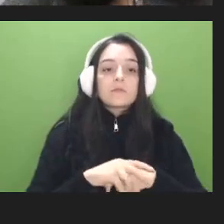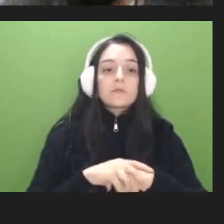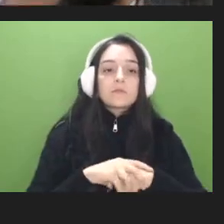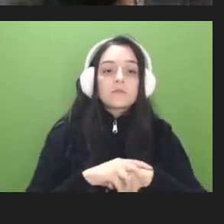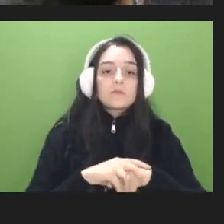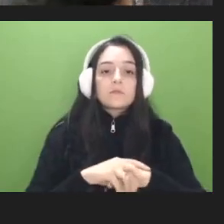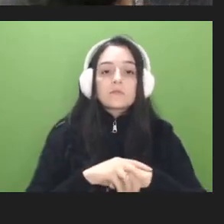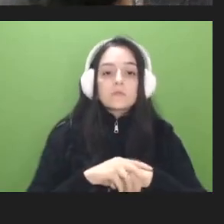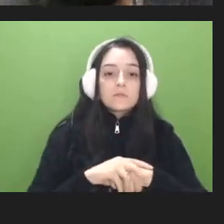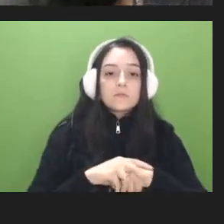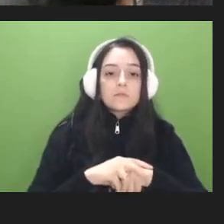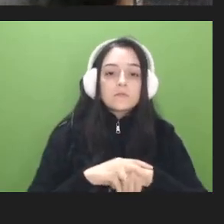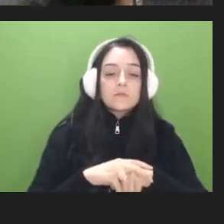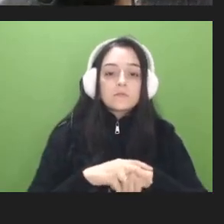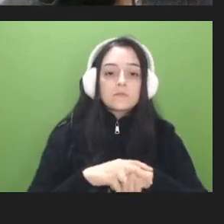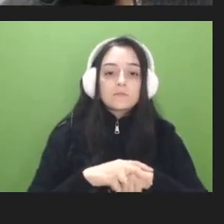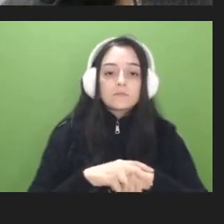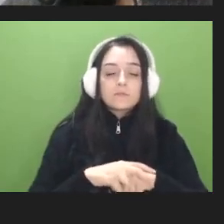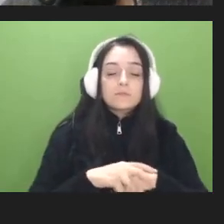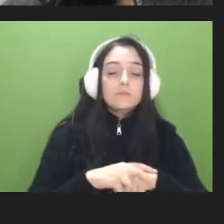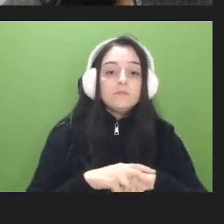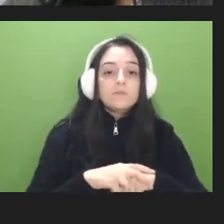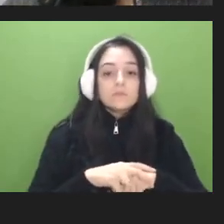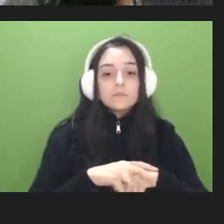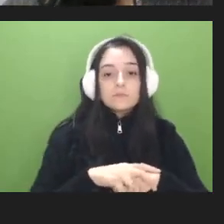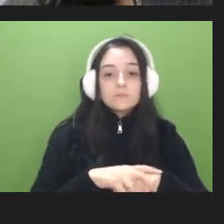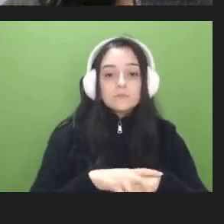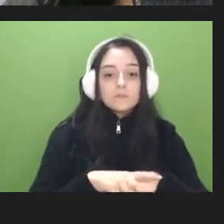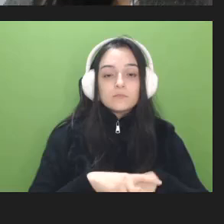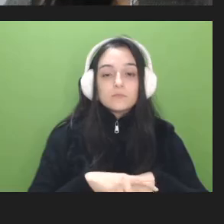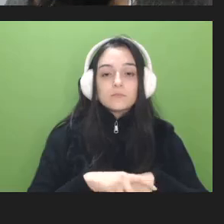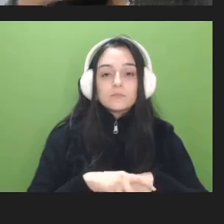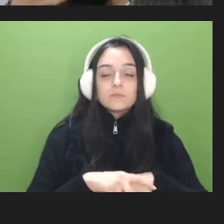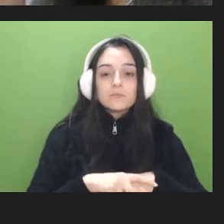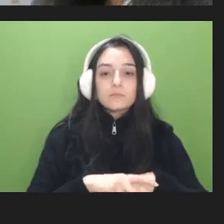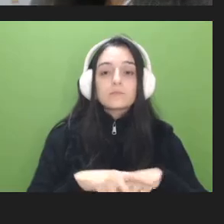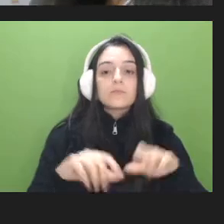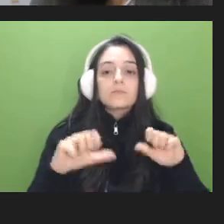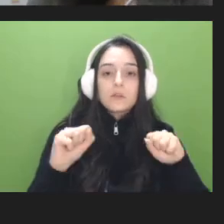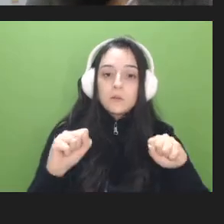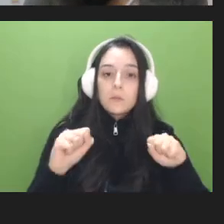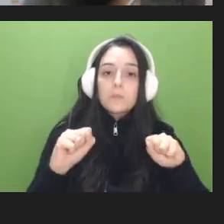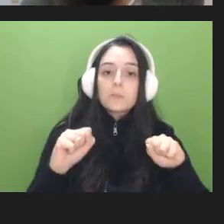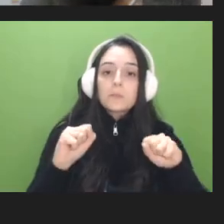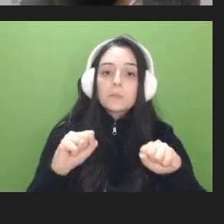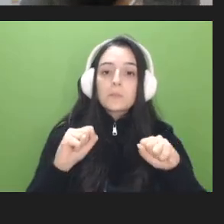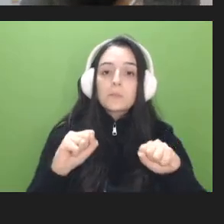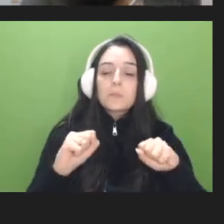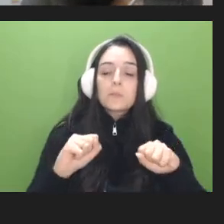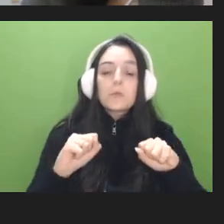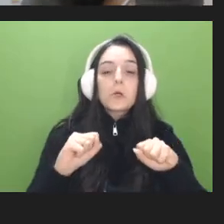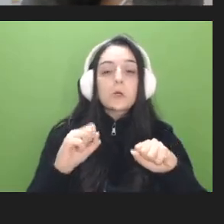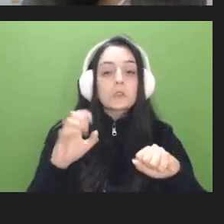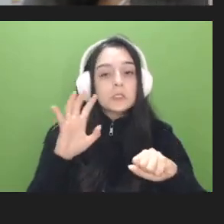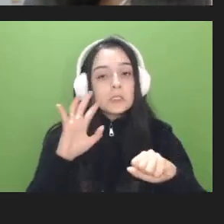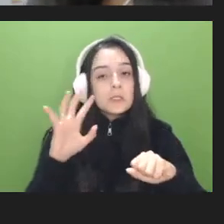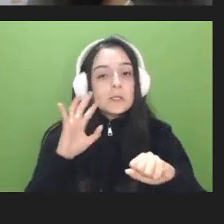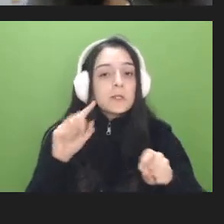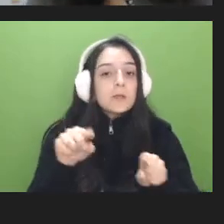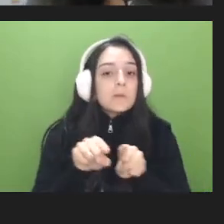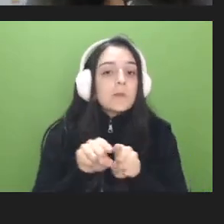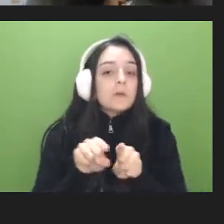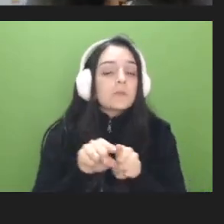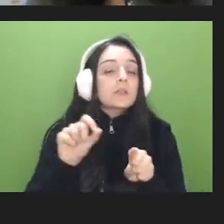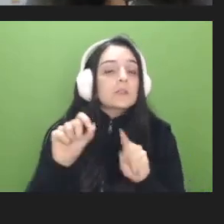E aí entra na questão do que pode ser entendido também como bem-estar psicológico. A gente veio